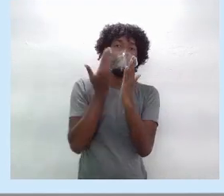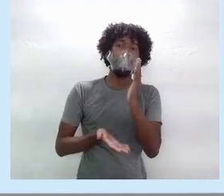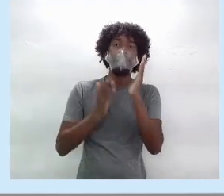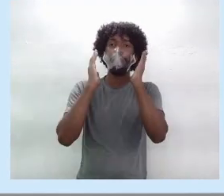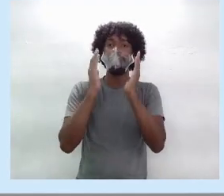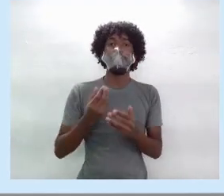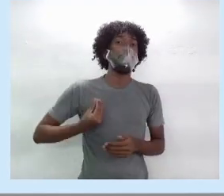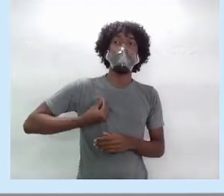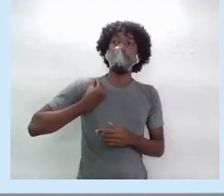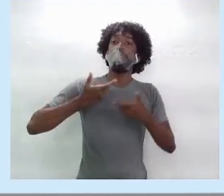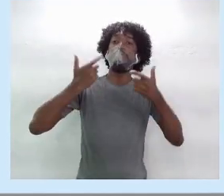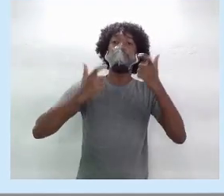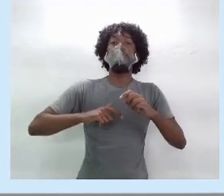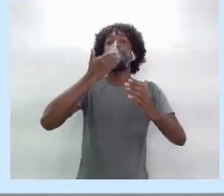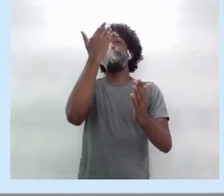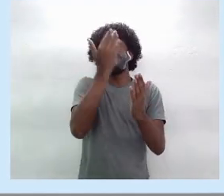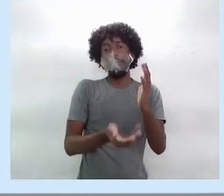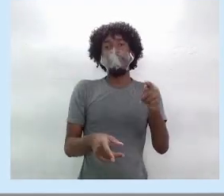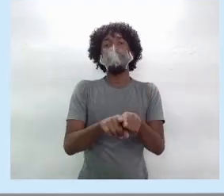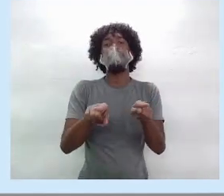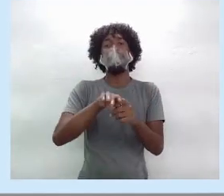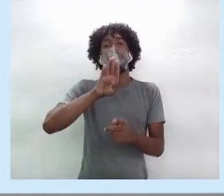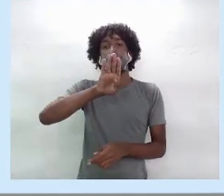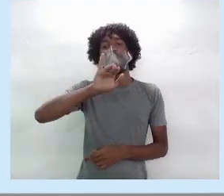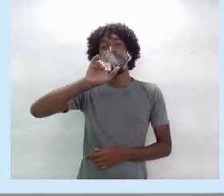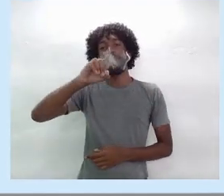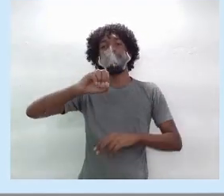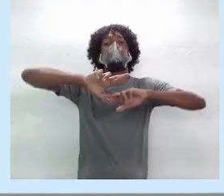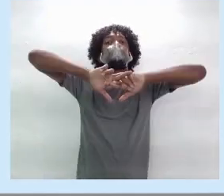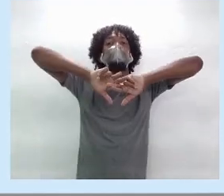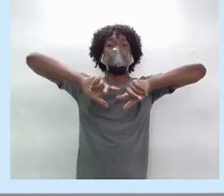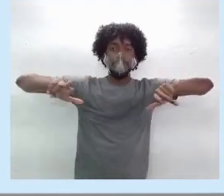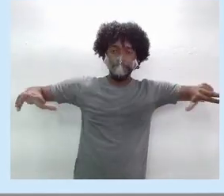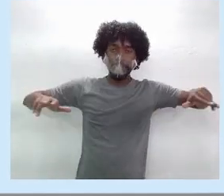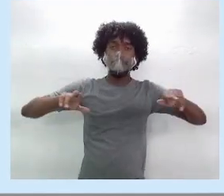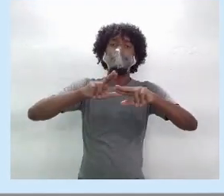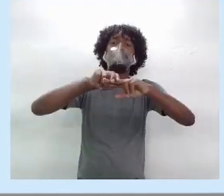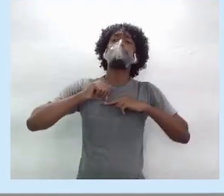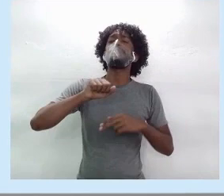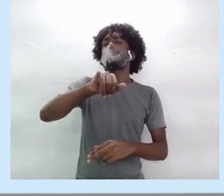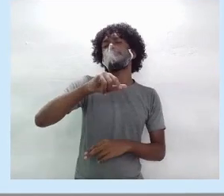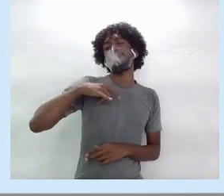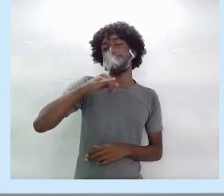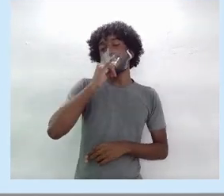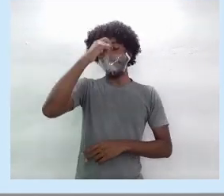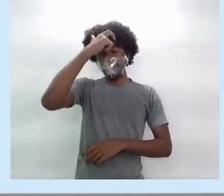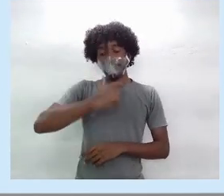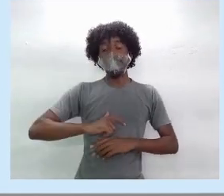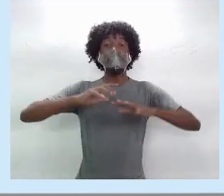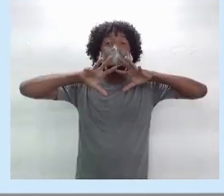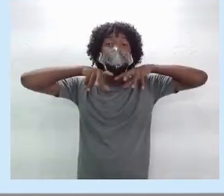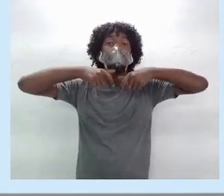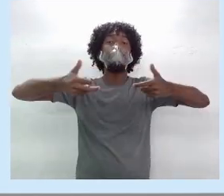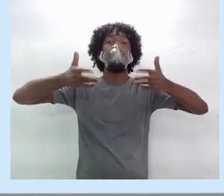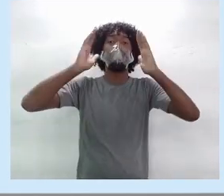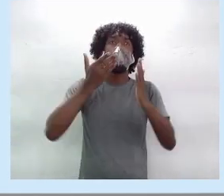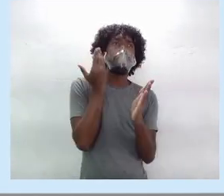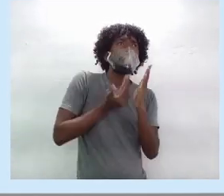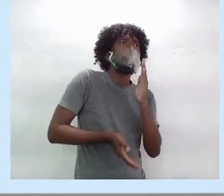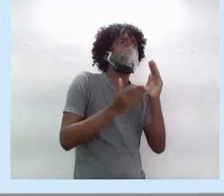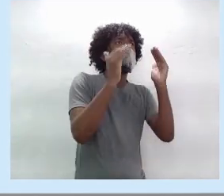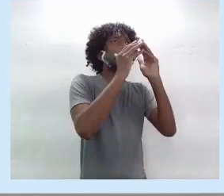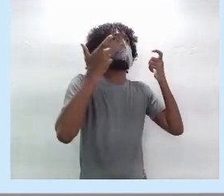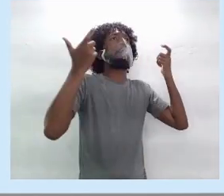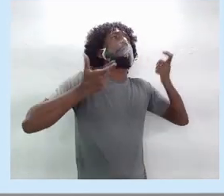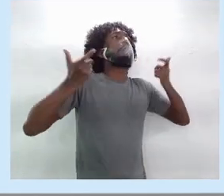da nossa biodiversidade. Por quê? Quando o animal ele perde a sua casa, aquela casa daquele